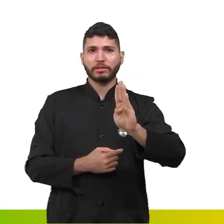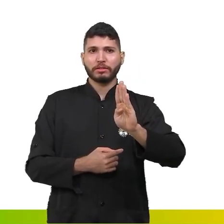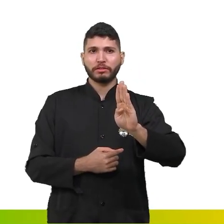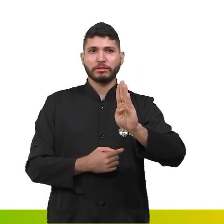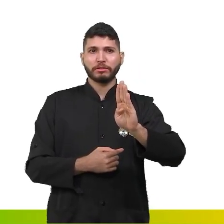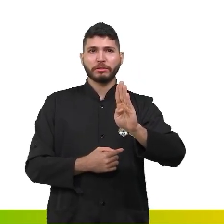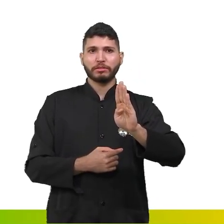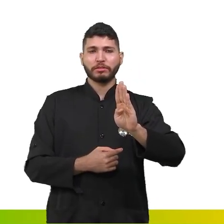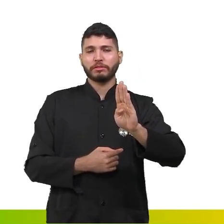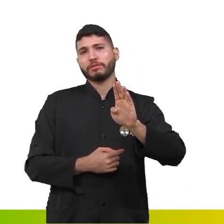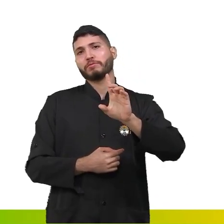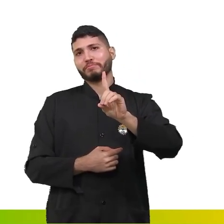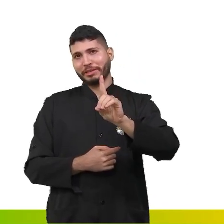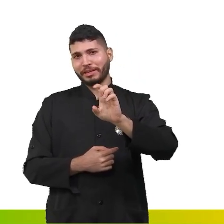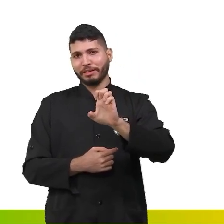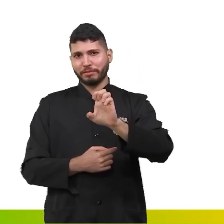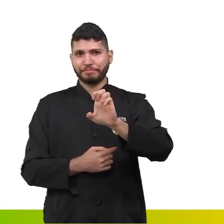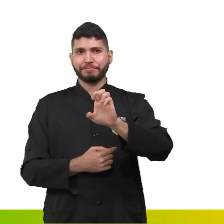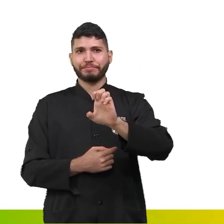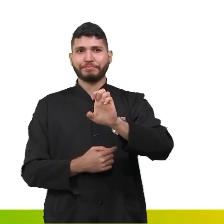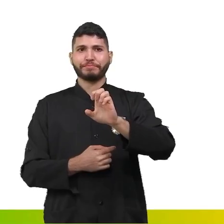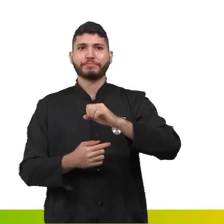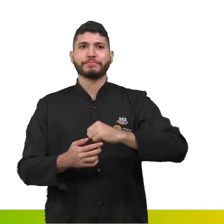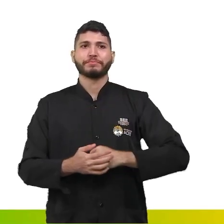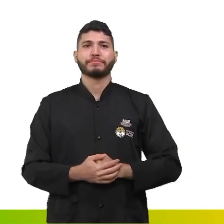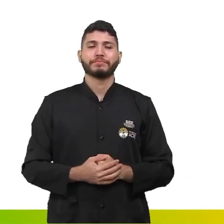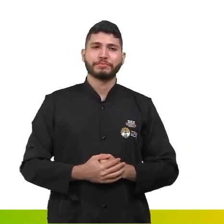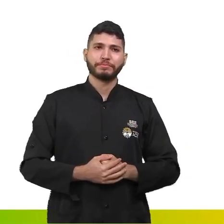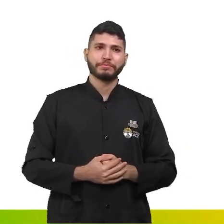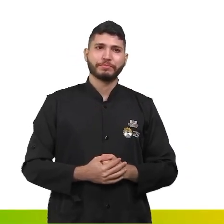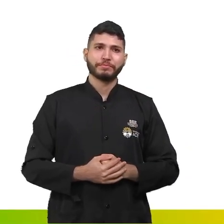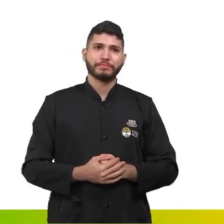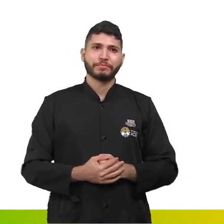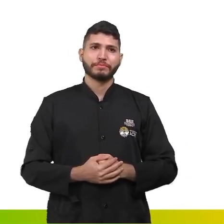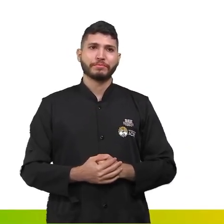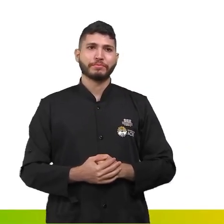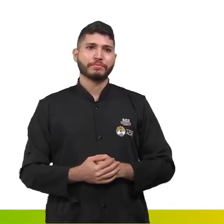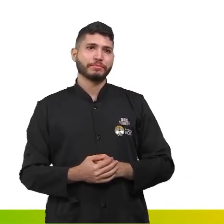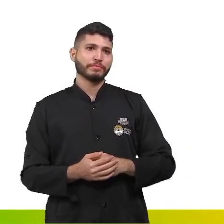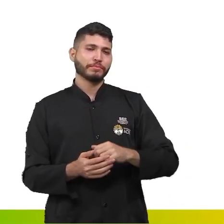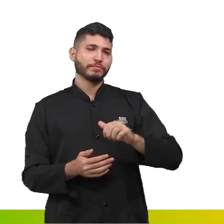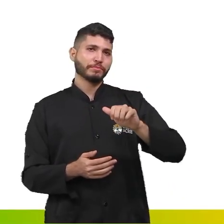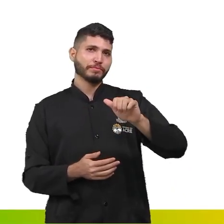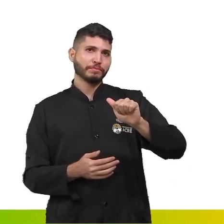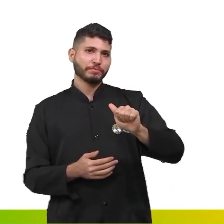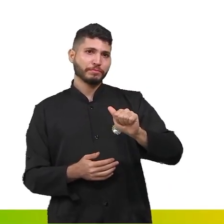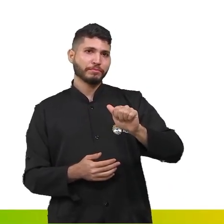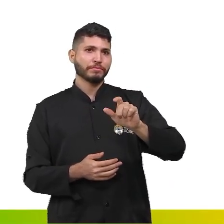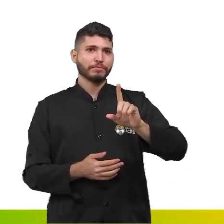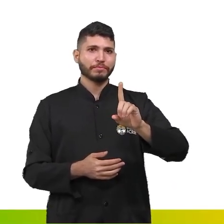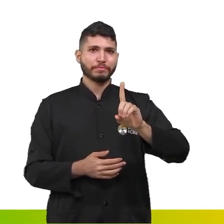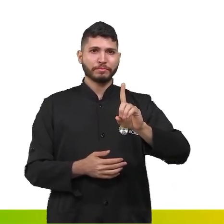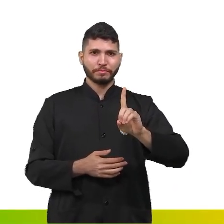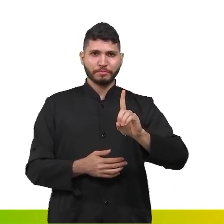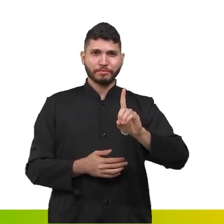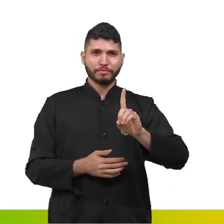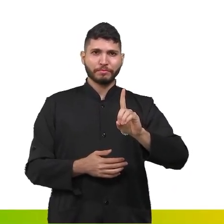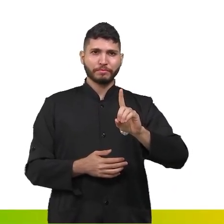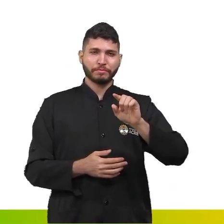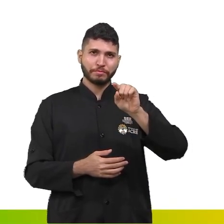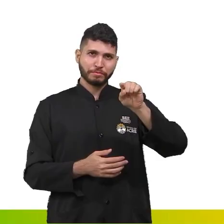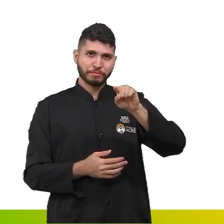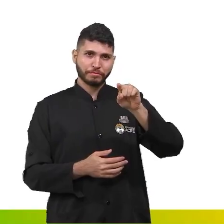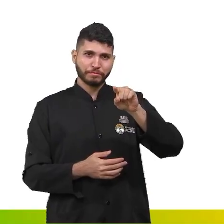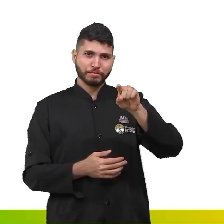DE. Então, nós temos aqui, ó, a medida do lado AD, você pode verificar que essa medida